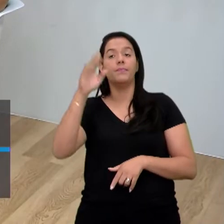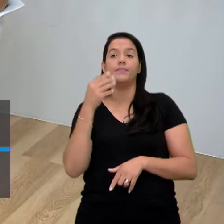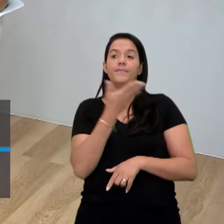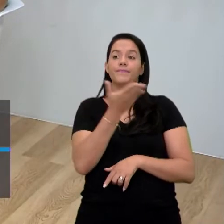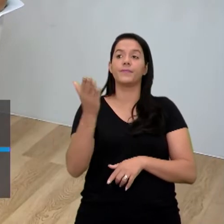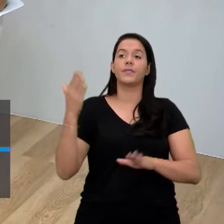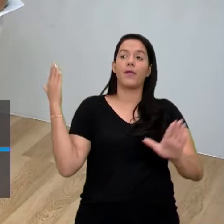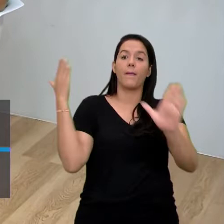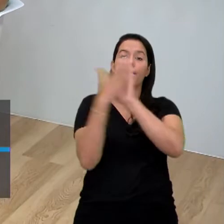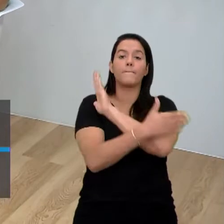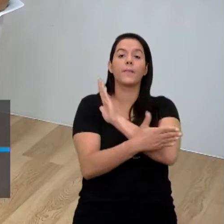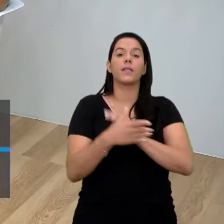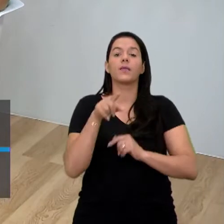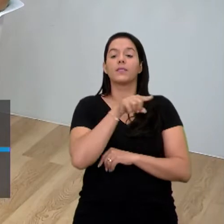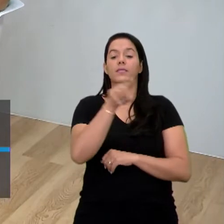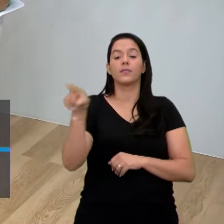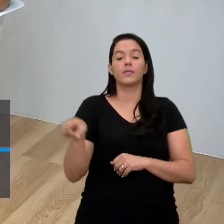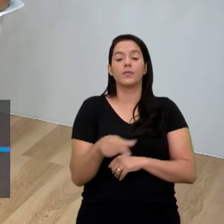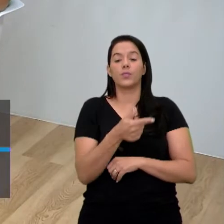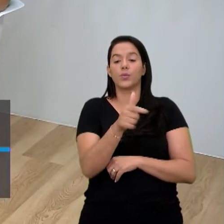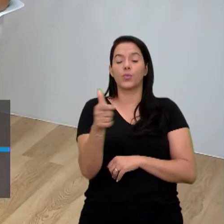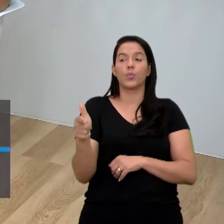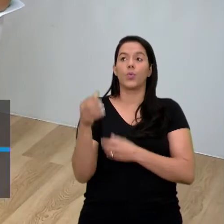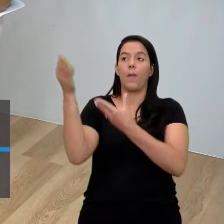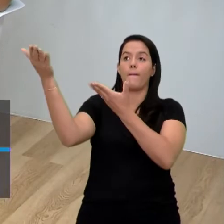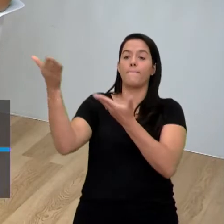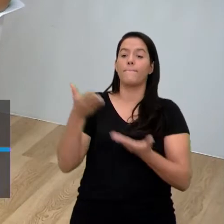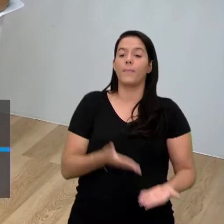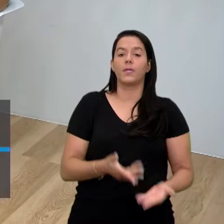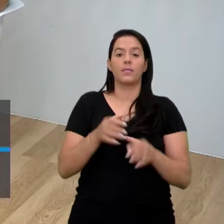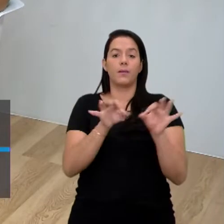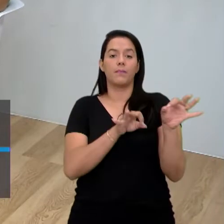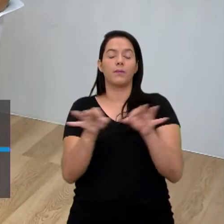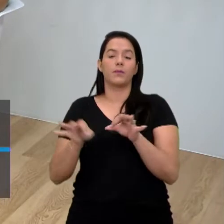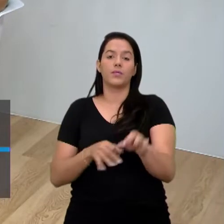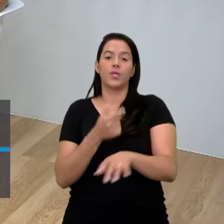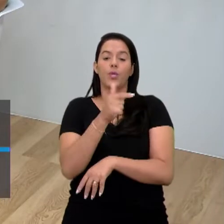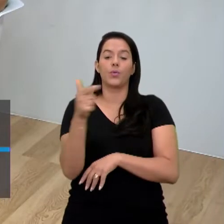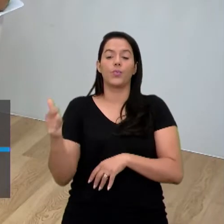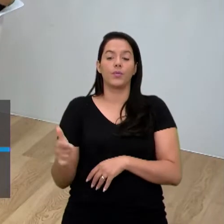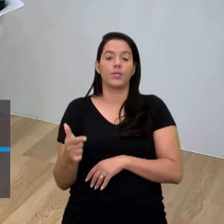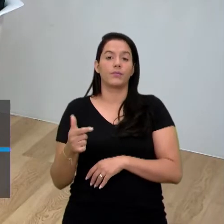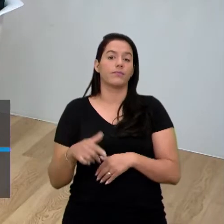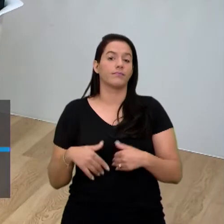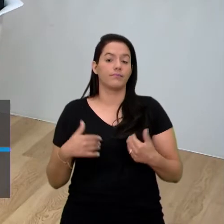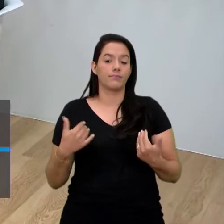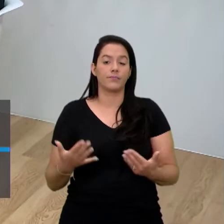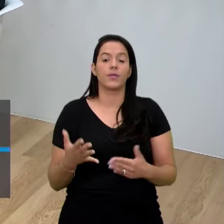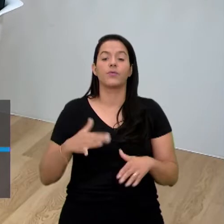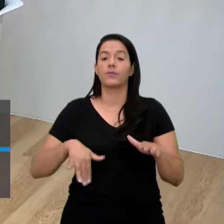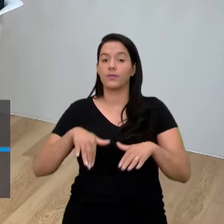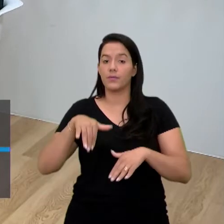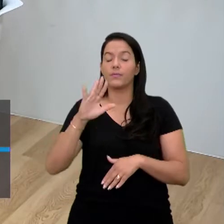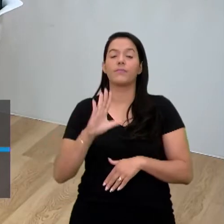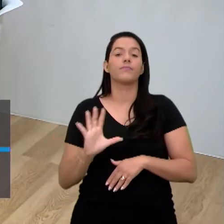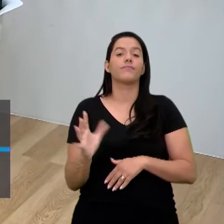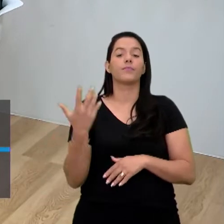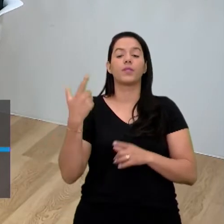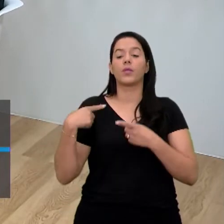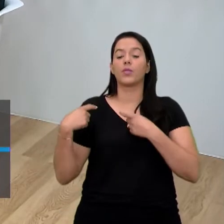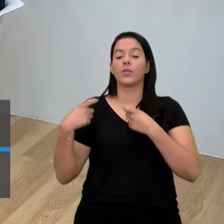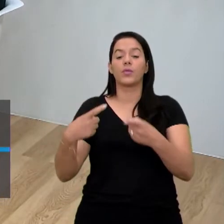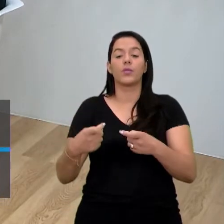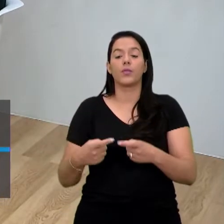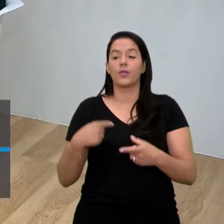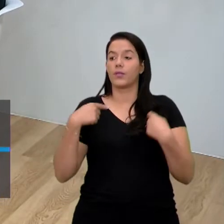de refugiados que não são coisas muito bem planejadas. Em qual sentido? Está acontecendo uma guerra, a gente precisa resolver. Não é uma